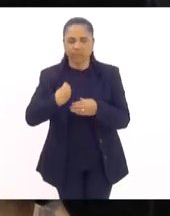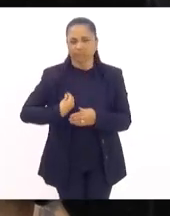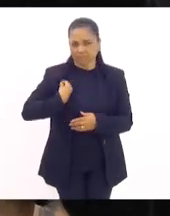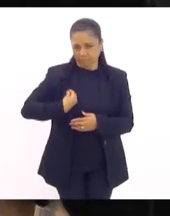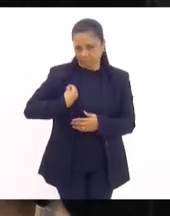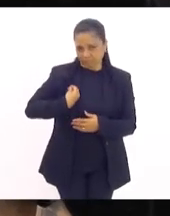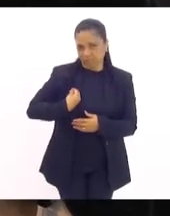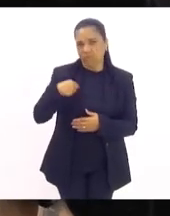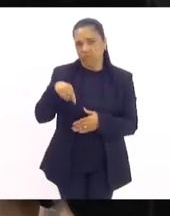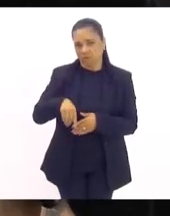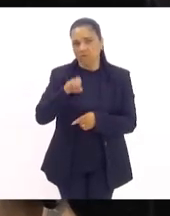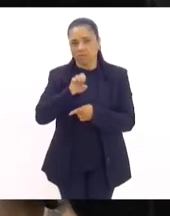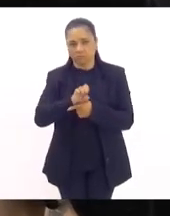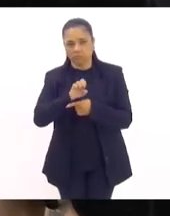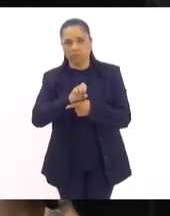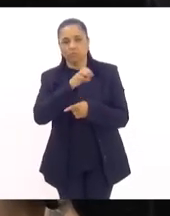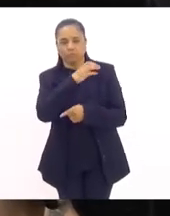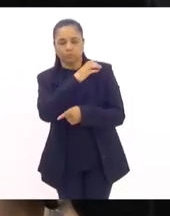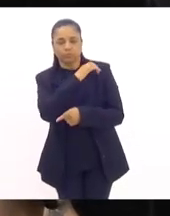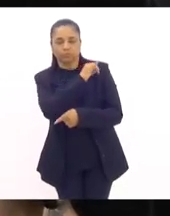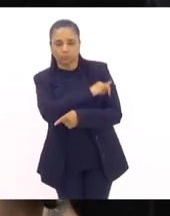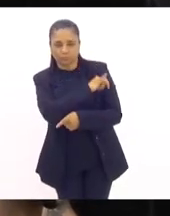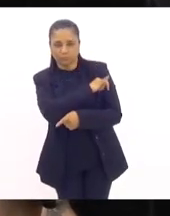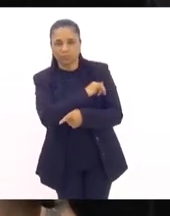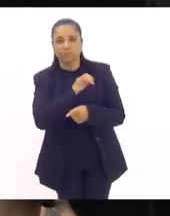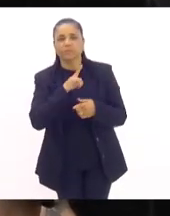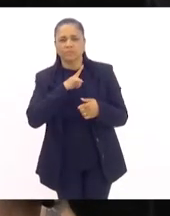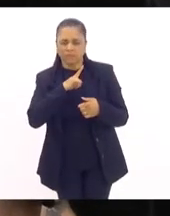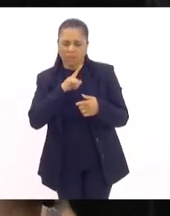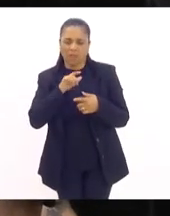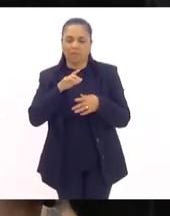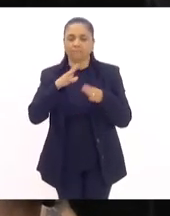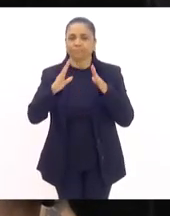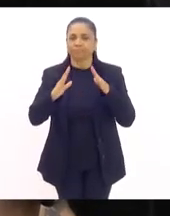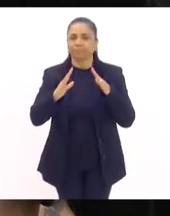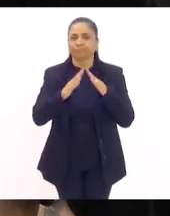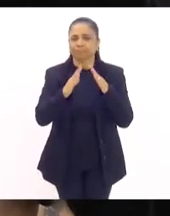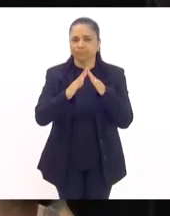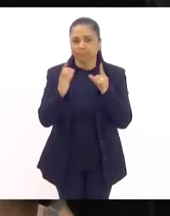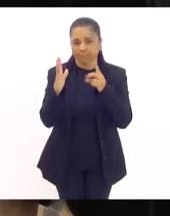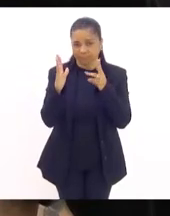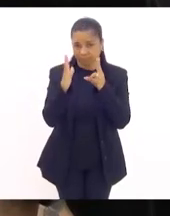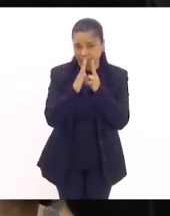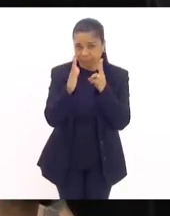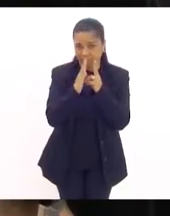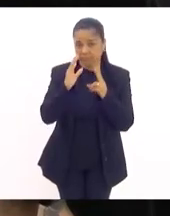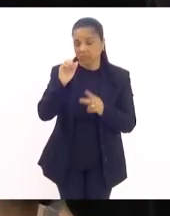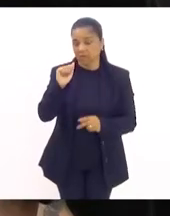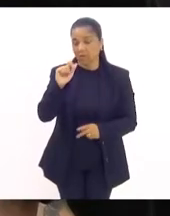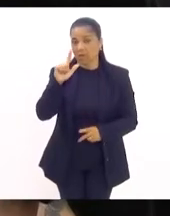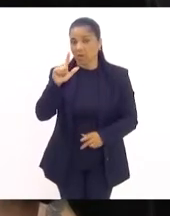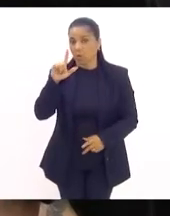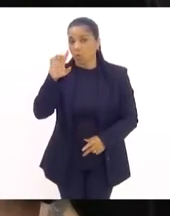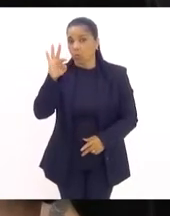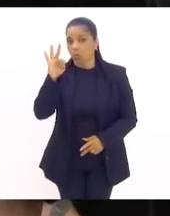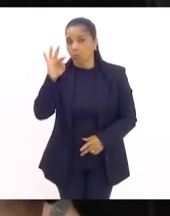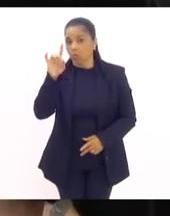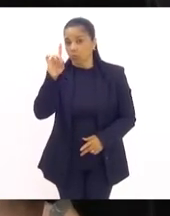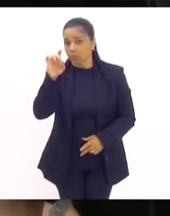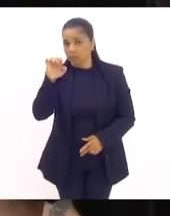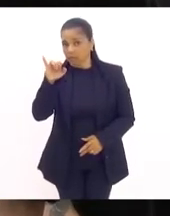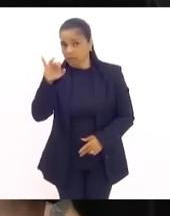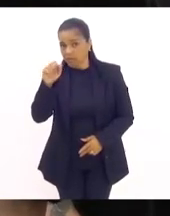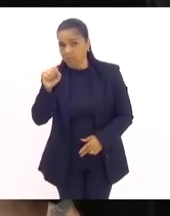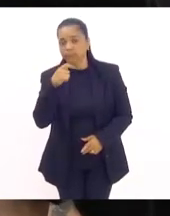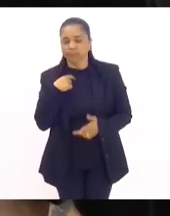Existem também aldeias que estão conseguindo resistir e existir